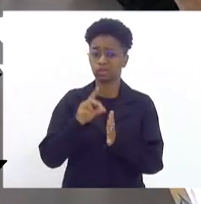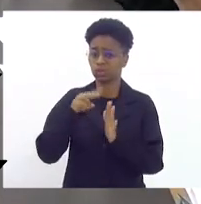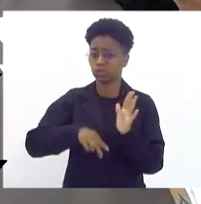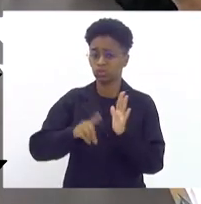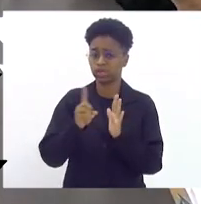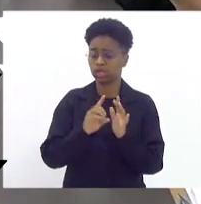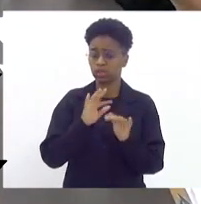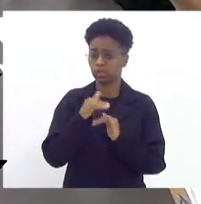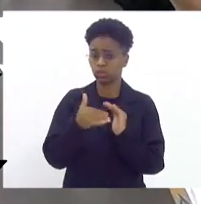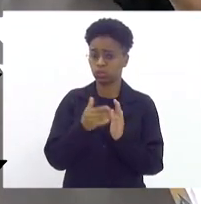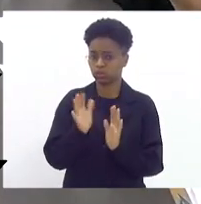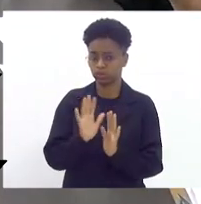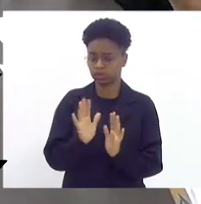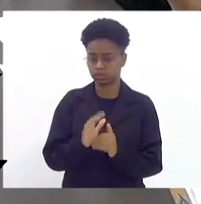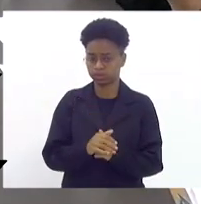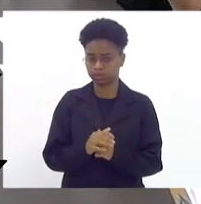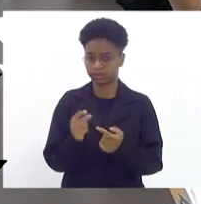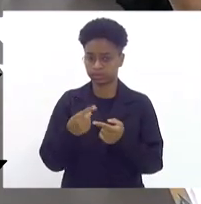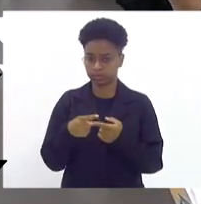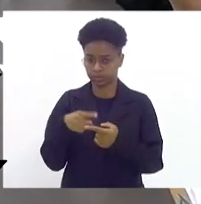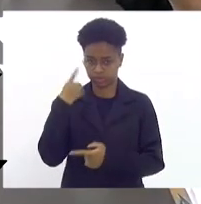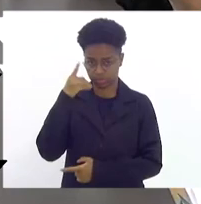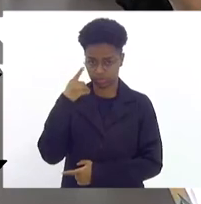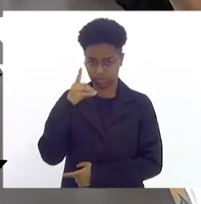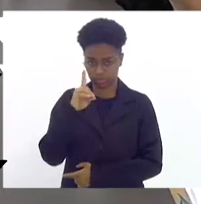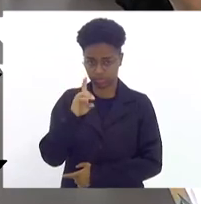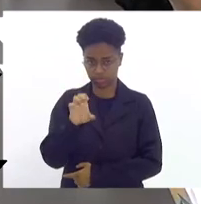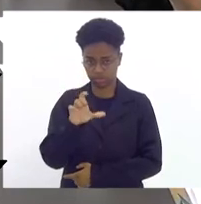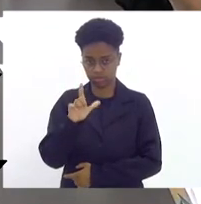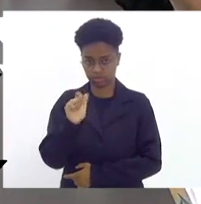porque o deputado Delaroli